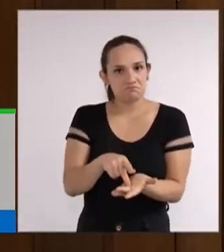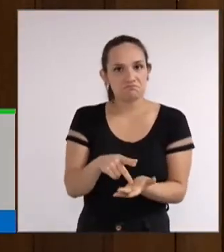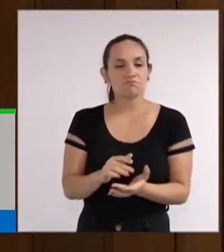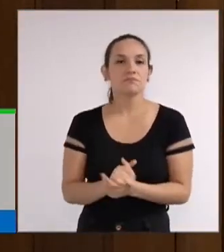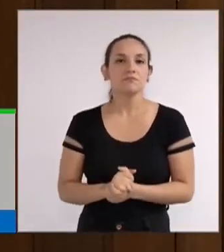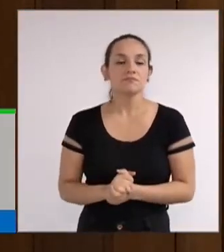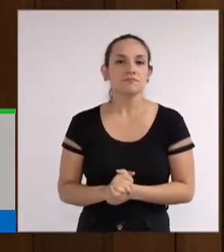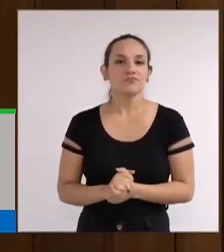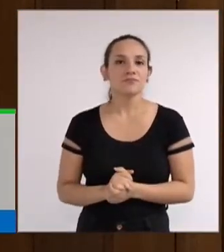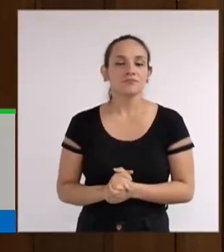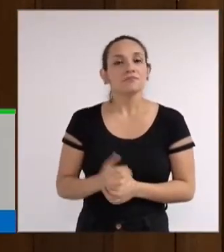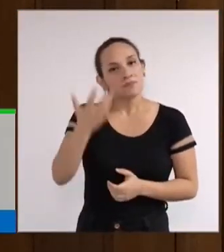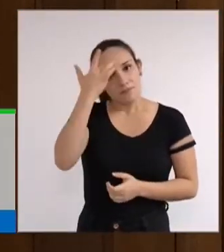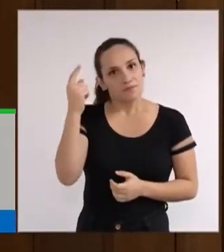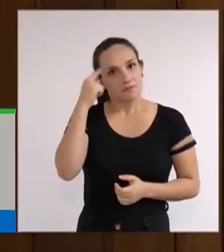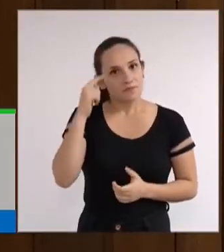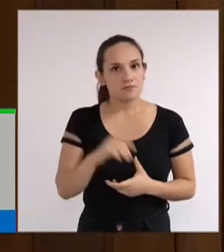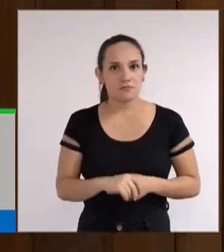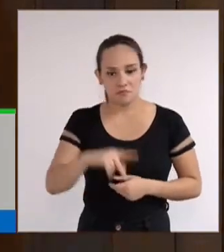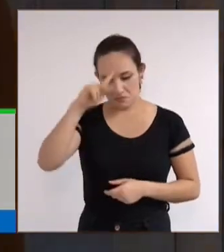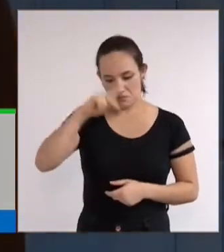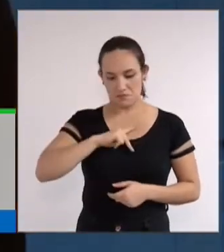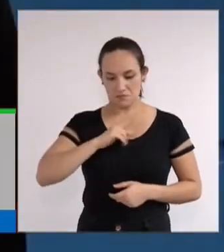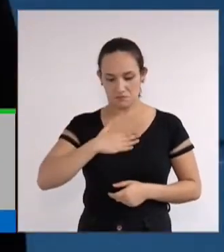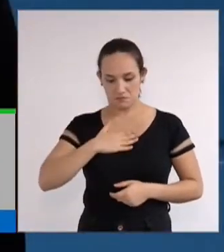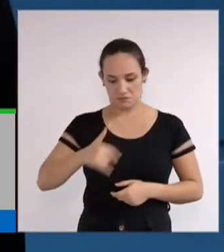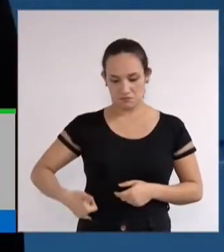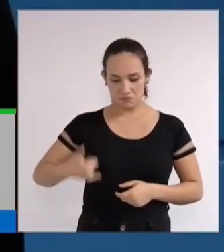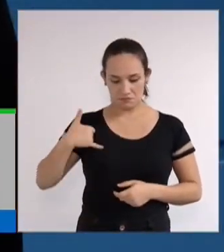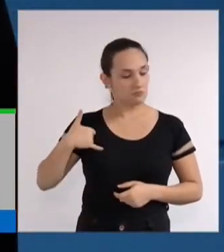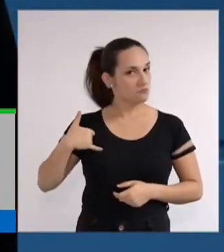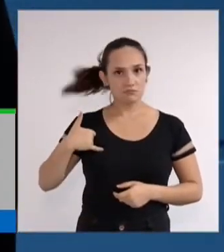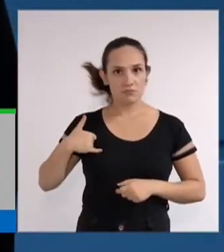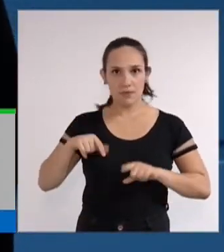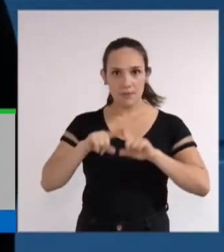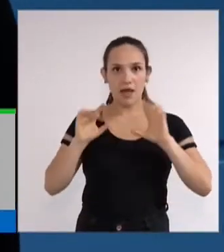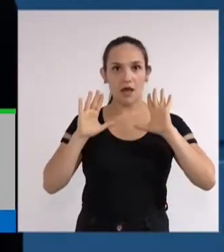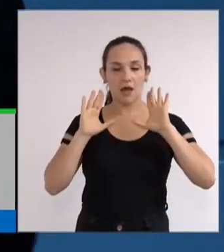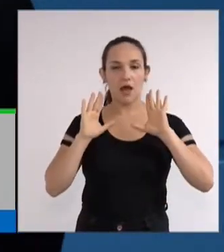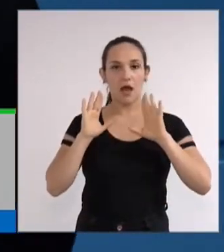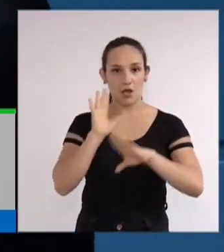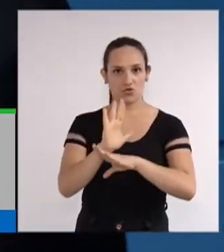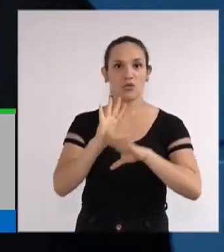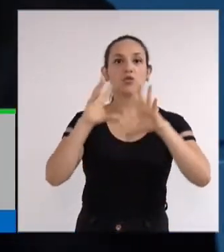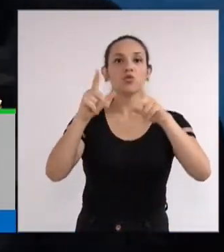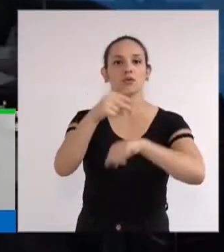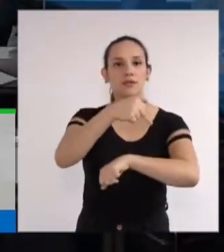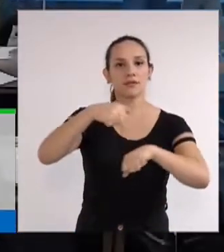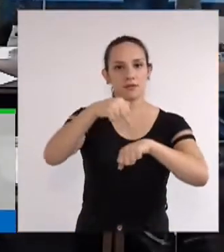uma pessoa que está pensando não no seu próprio umbigo, mas no bem da nação. Parabéns.